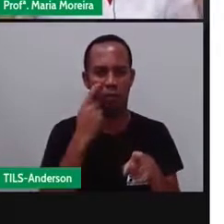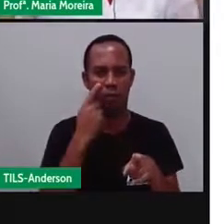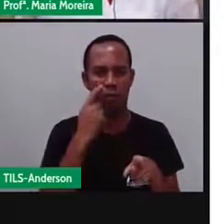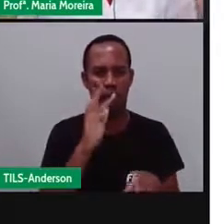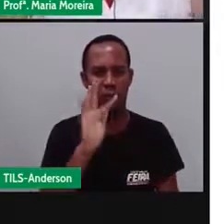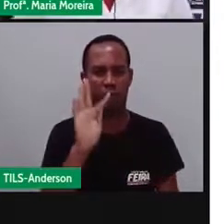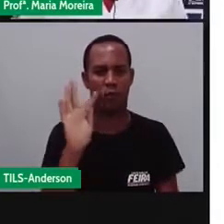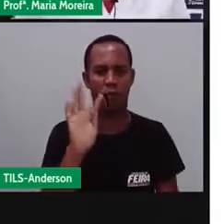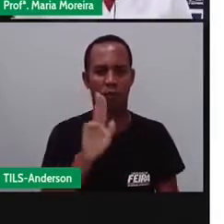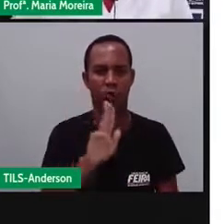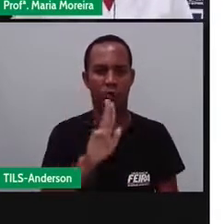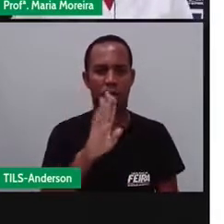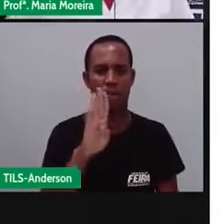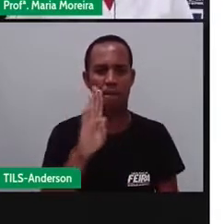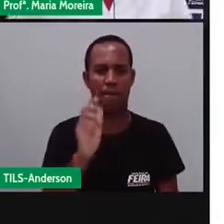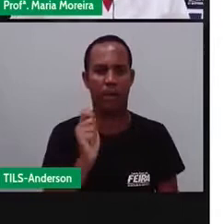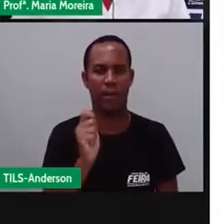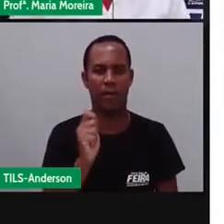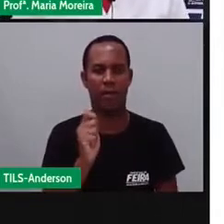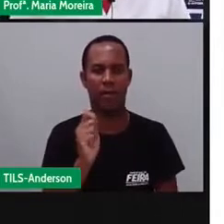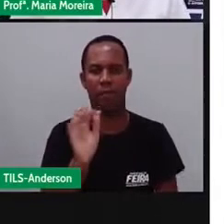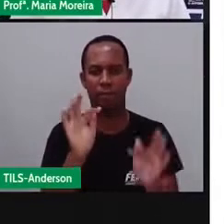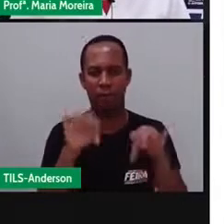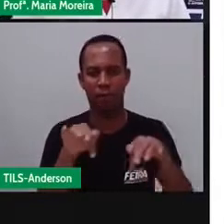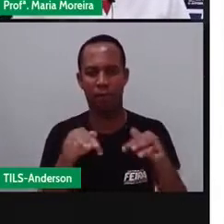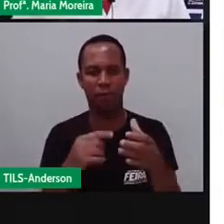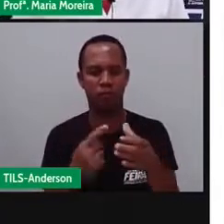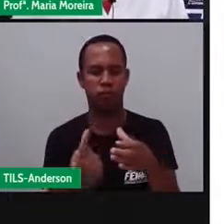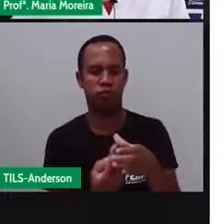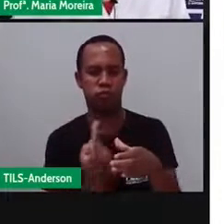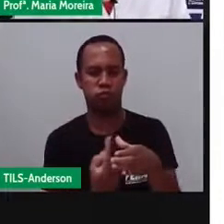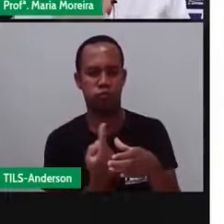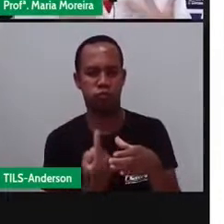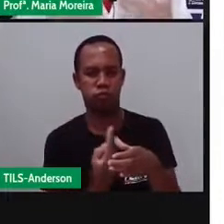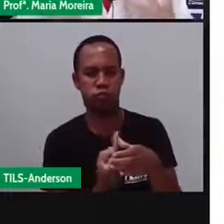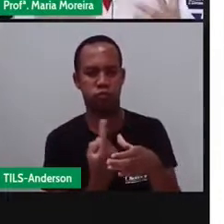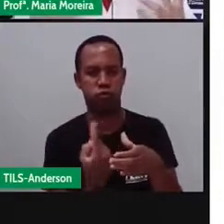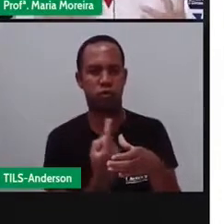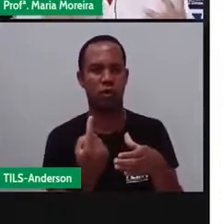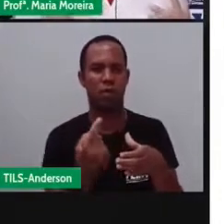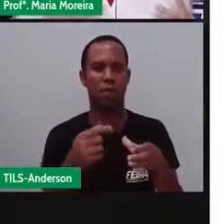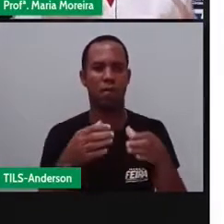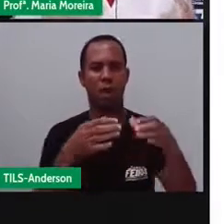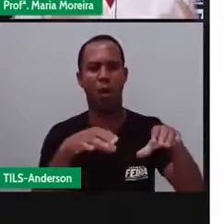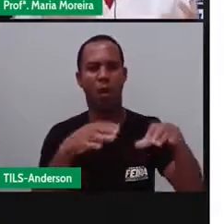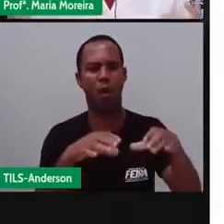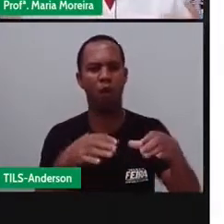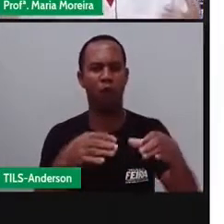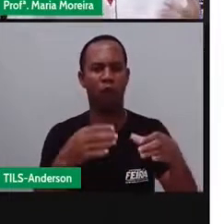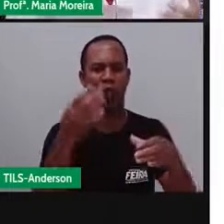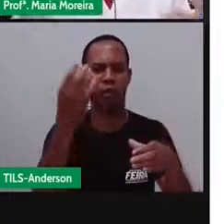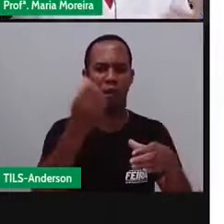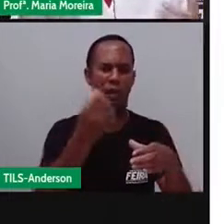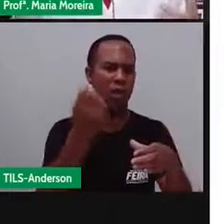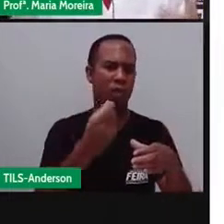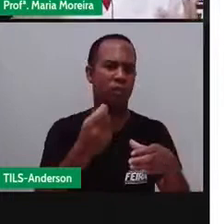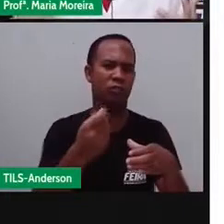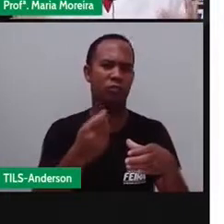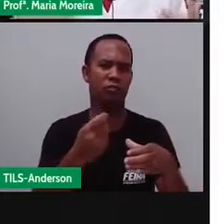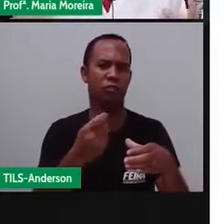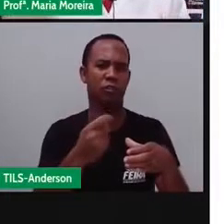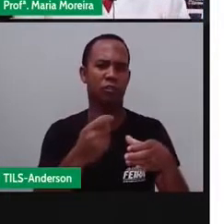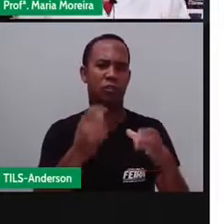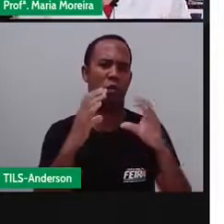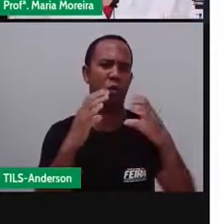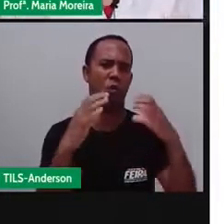vai deixar a massa pesada. E para bater no liquidificador, você precisa bater os líquidos para bater com facilidade e depois colocar